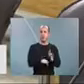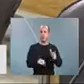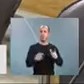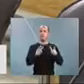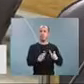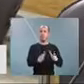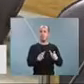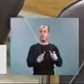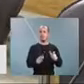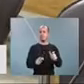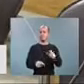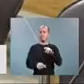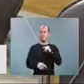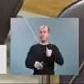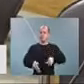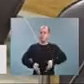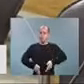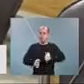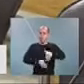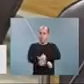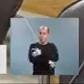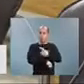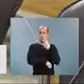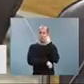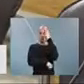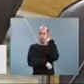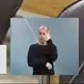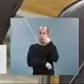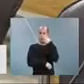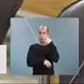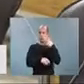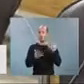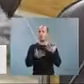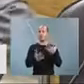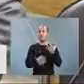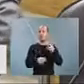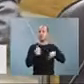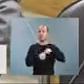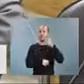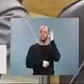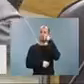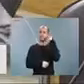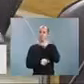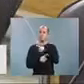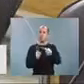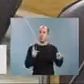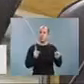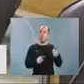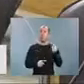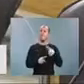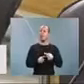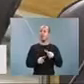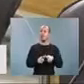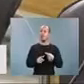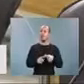horário. Se a gente tem um percurso que gastava 2 horas, nós estamos gastando 3 horas e meia. E é assim